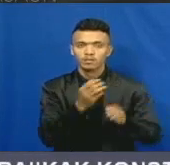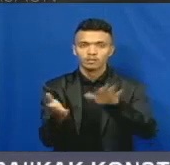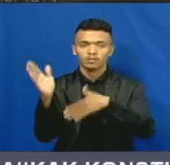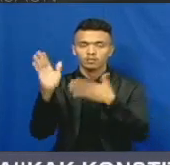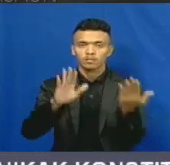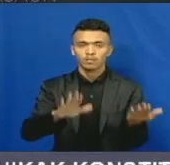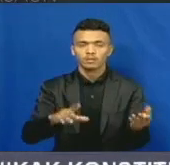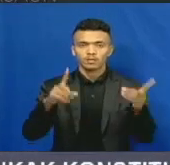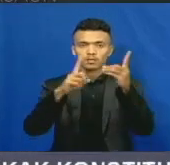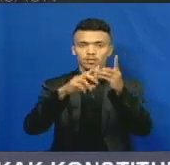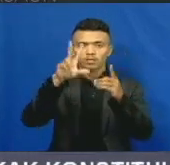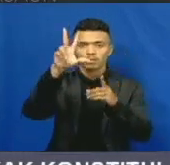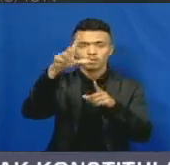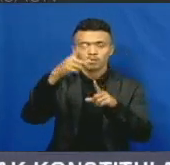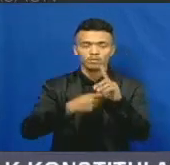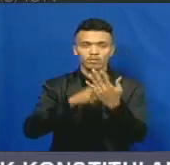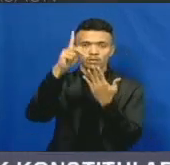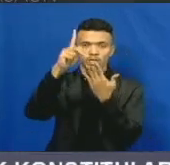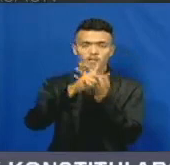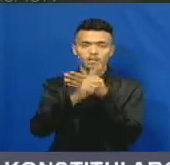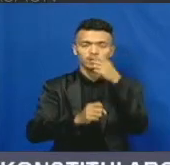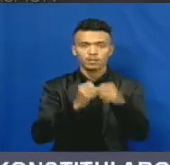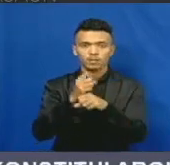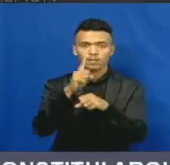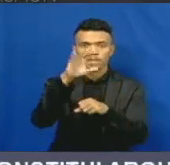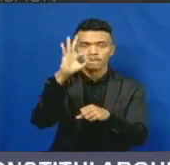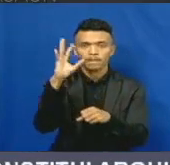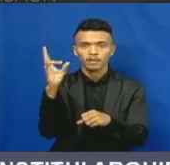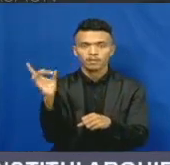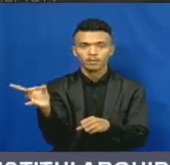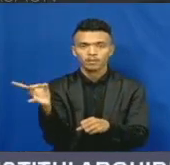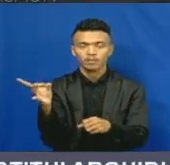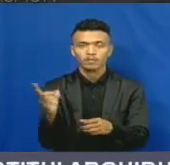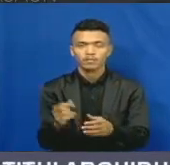lorong tolu fulang April tinan riung ida atusia walunolu.